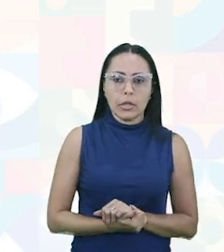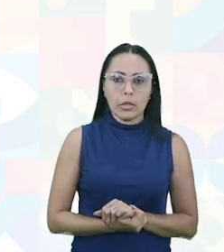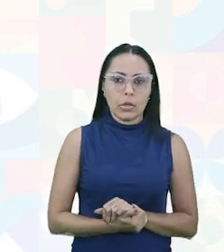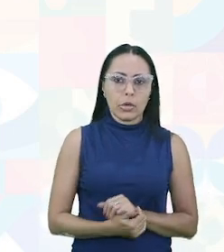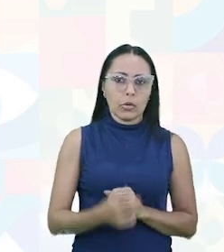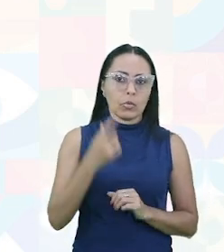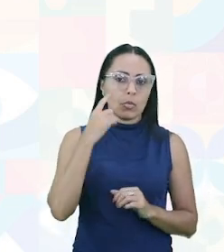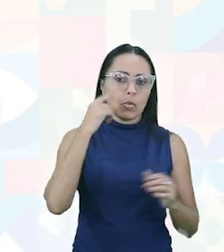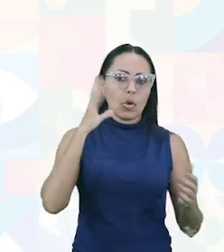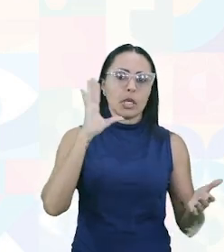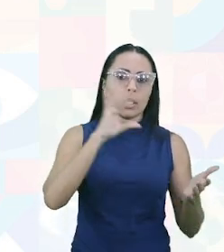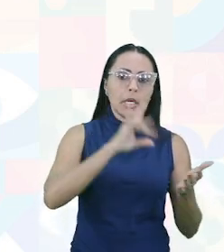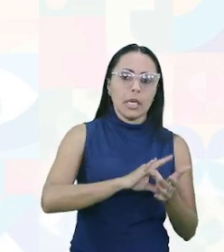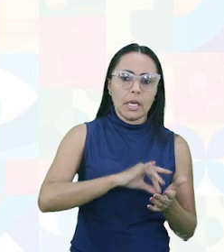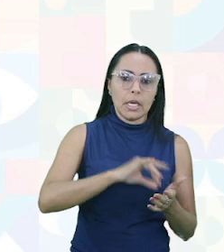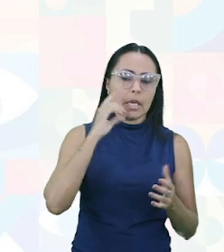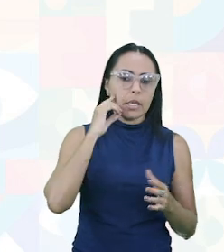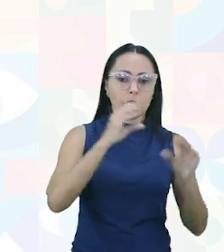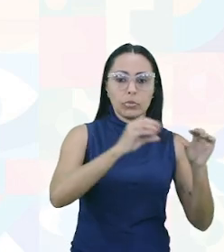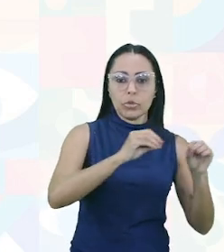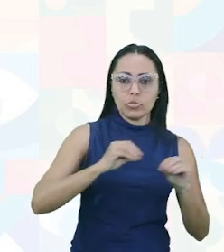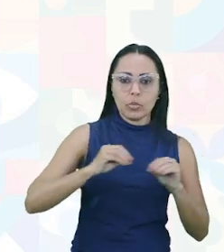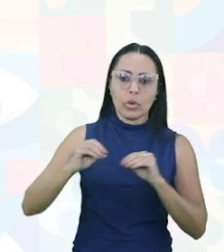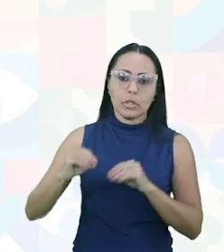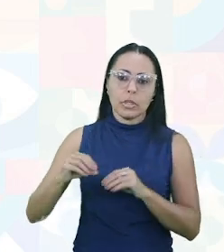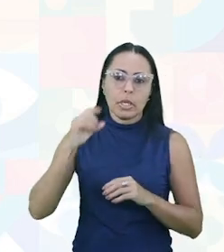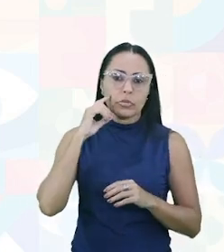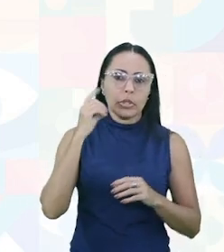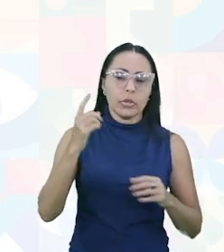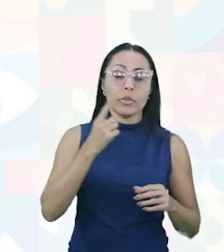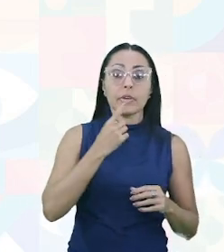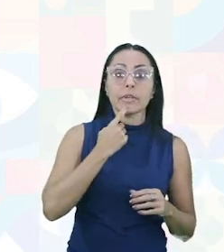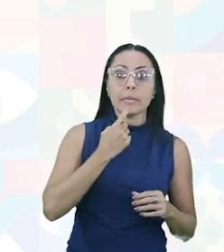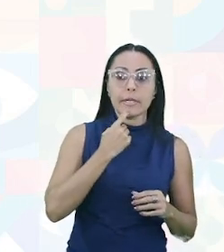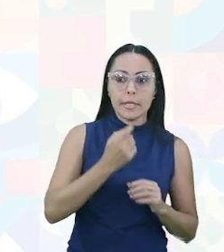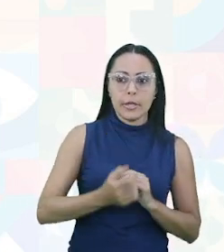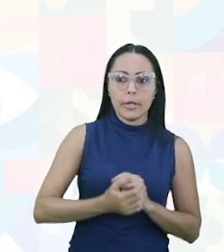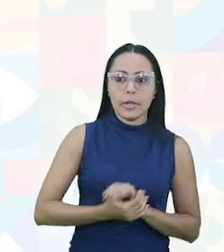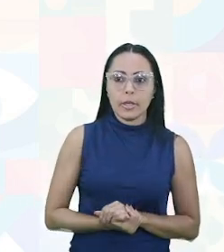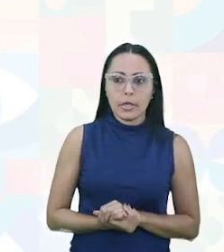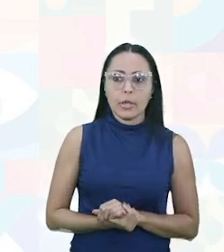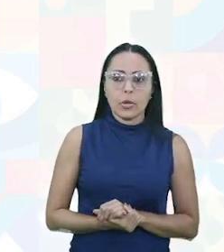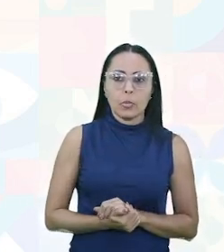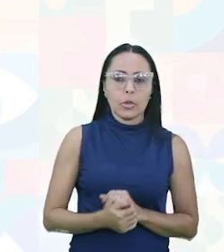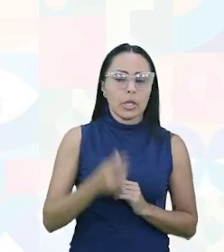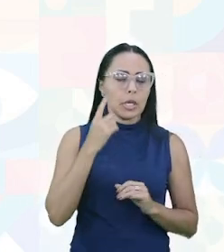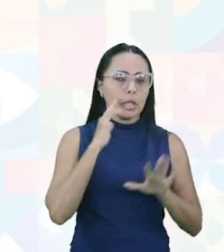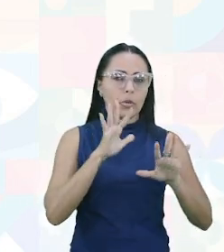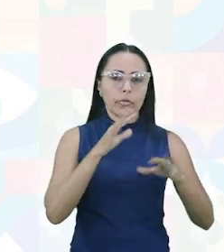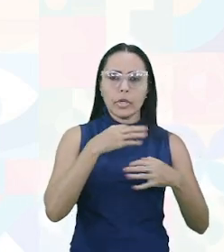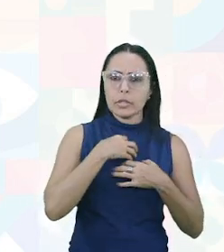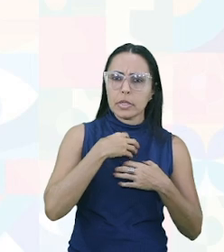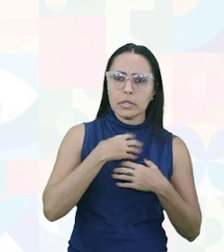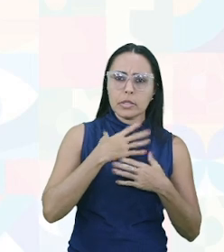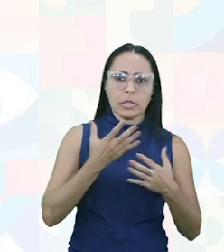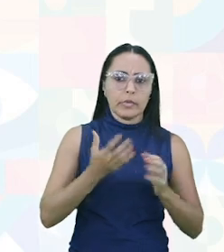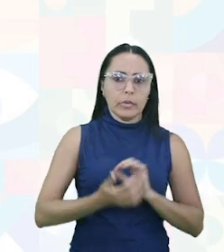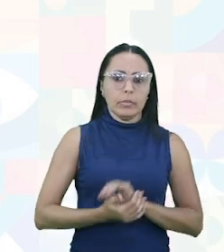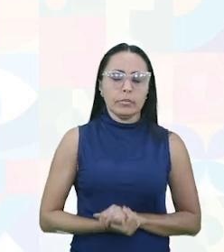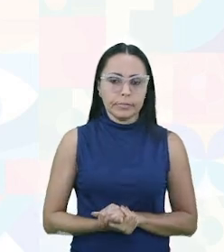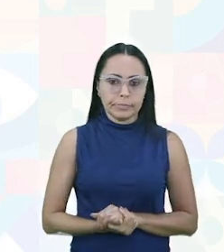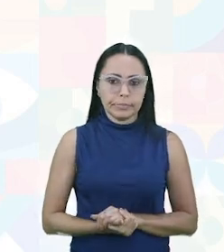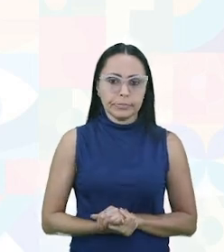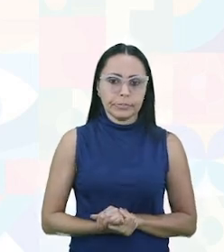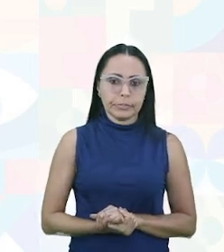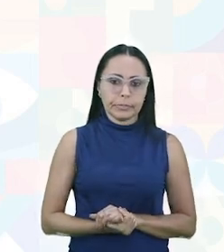da revelação, transportar e tal, a gente usa uma luz vermelha, porque a emulsão não fica sensível à luz vermelha, ela fica mais sensível